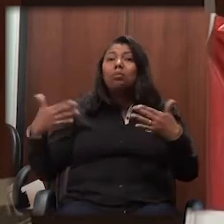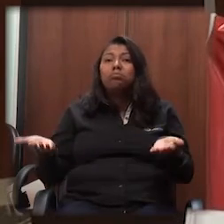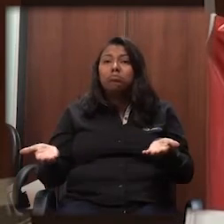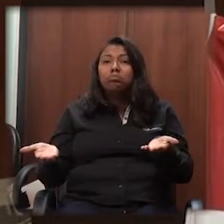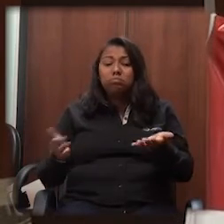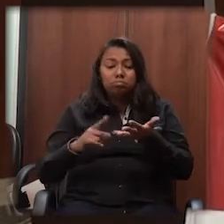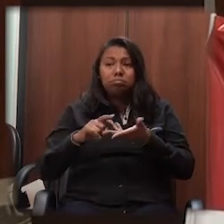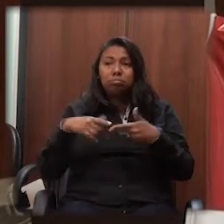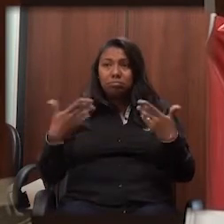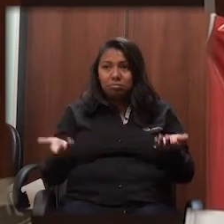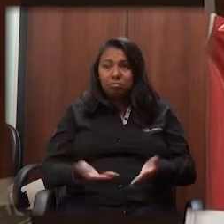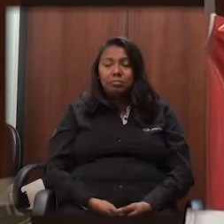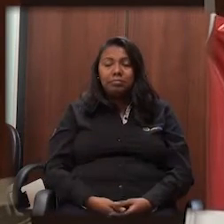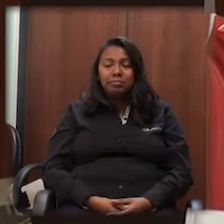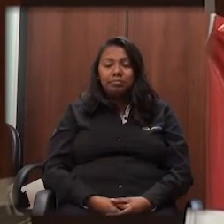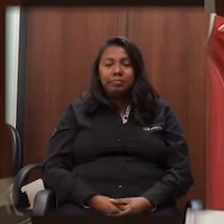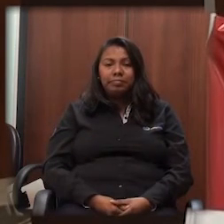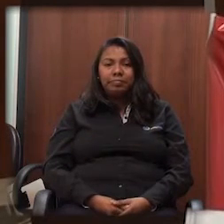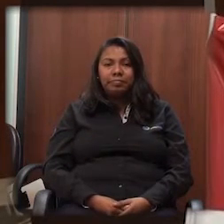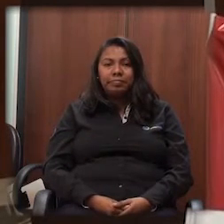né? Pode passar.